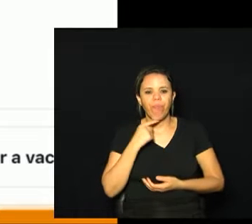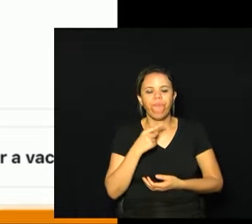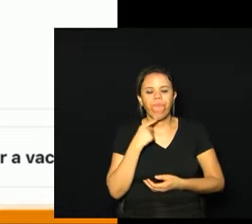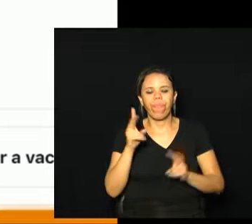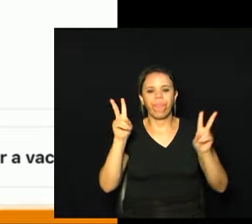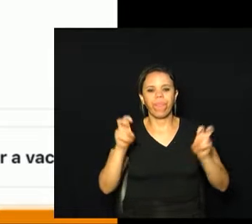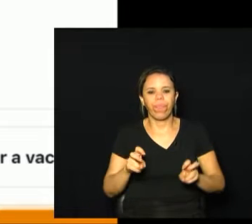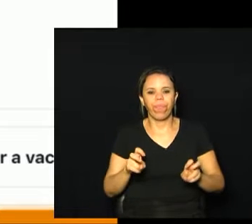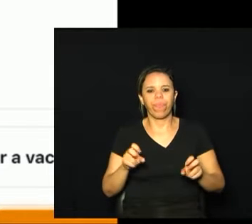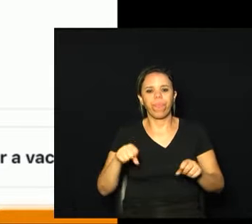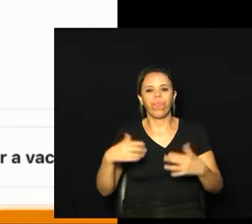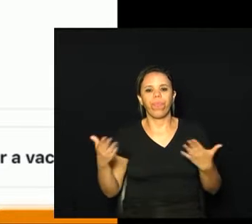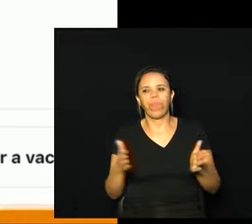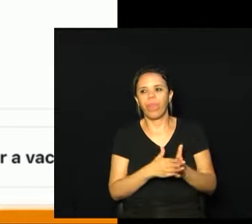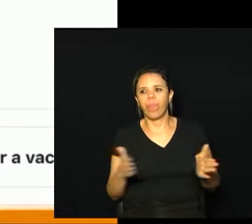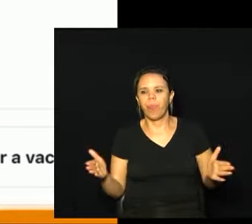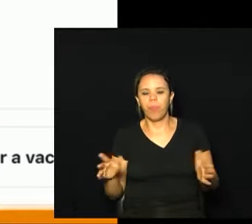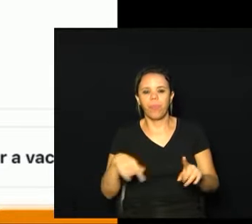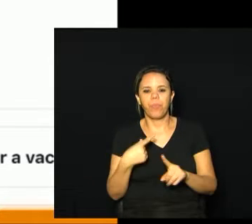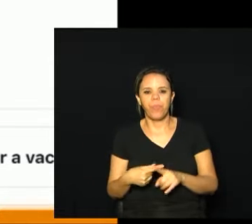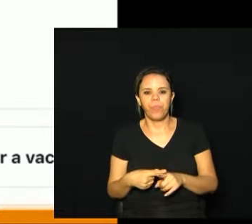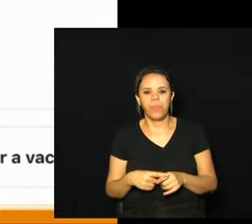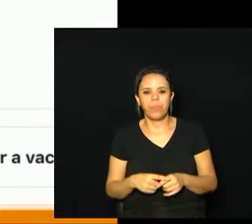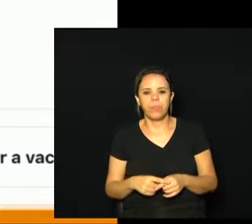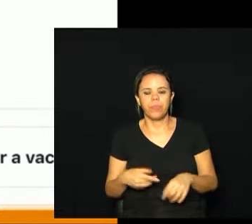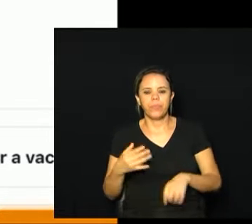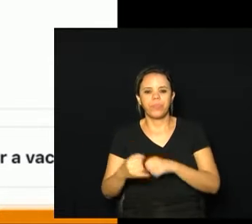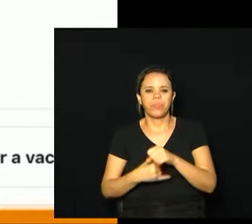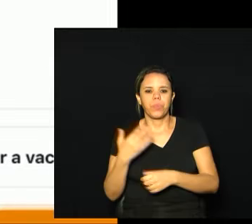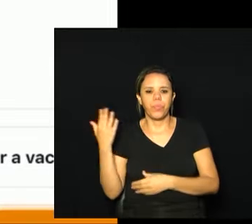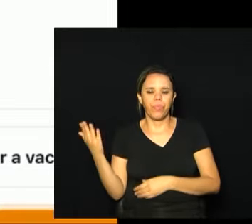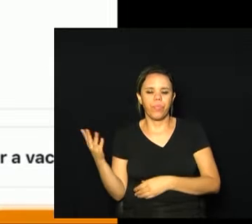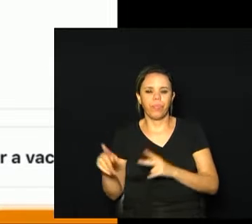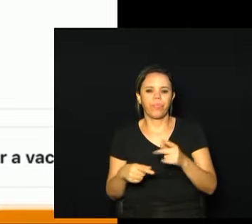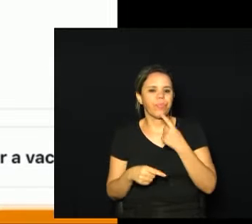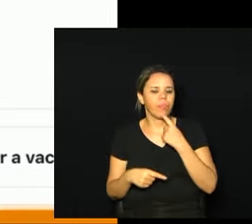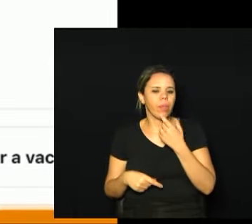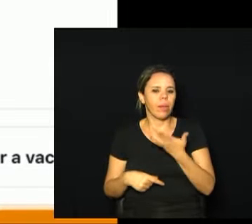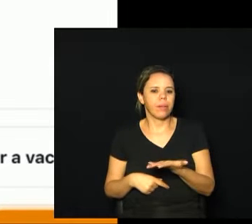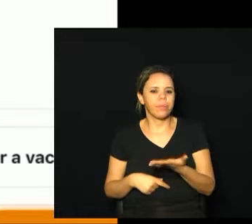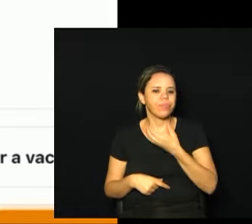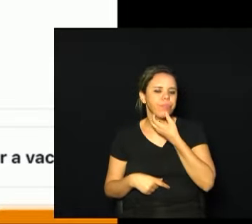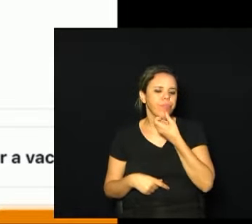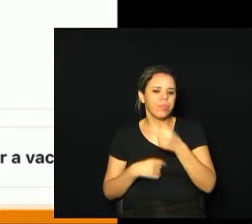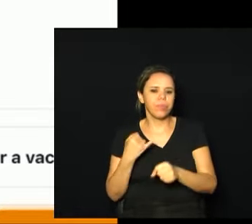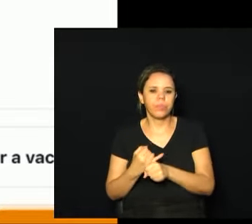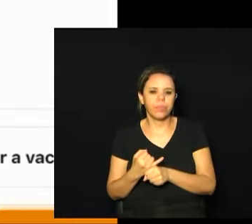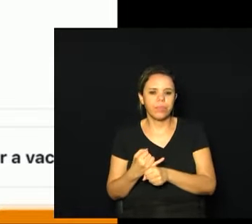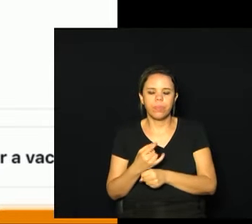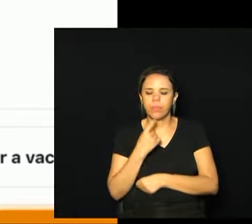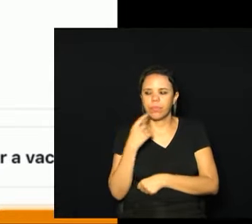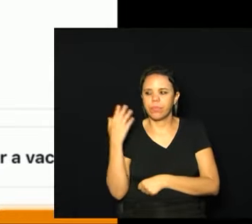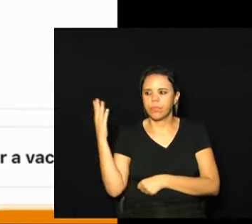sobre qual é o período da dose adicional? Entre aqui no caso, você morador de Campinas, nesse site